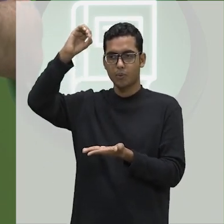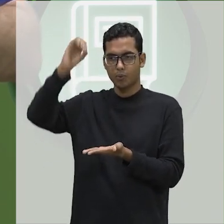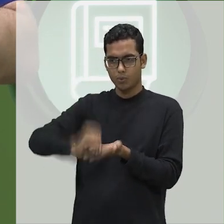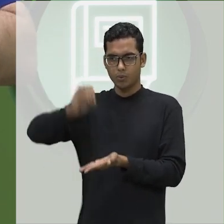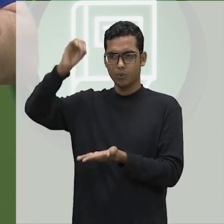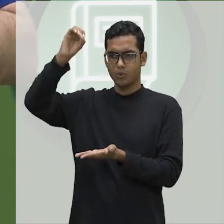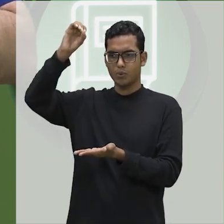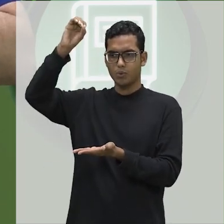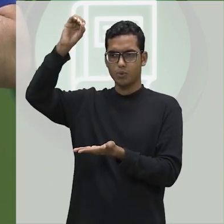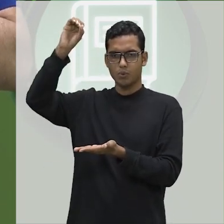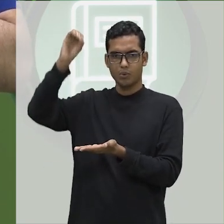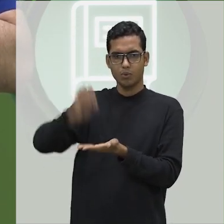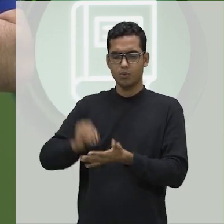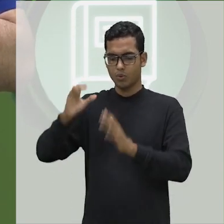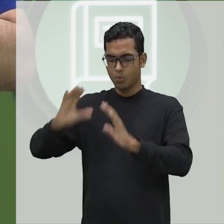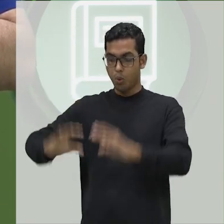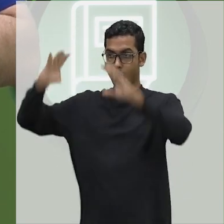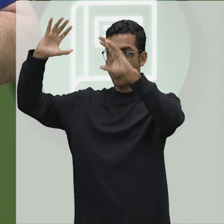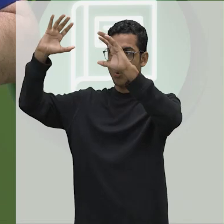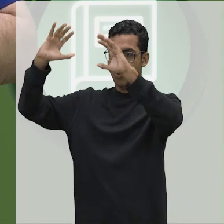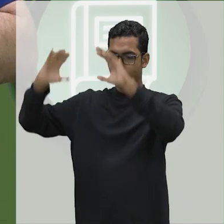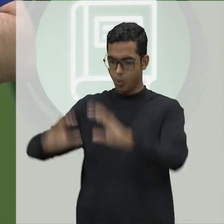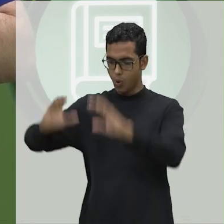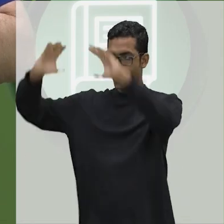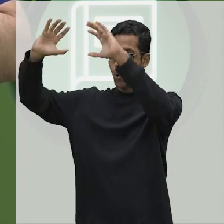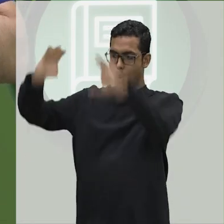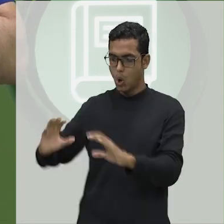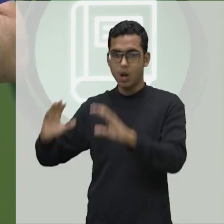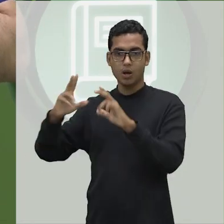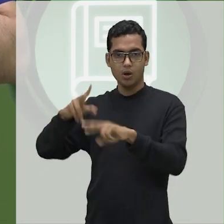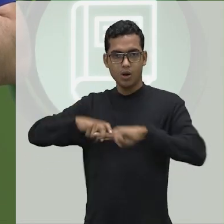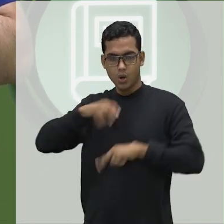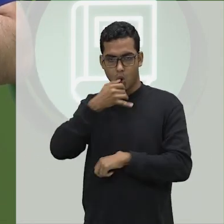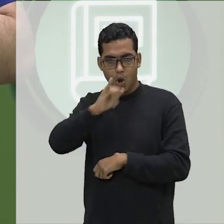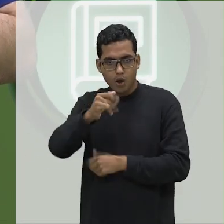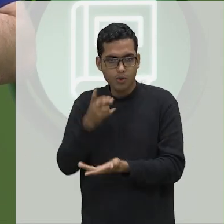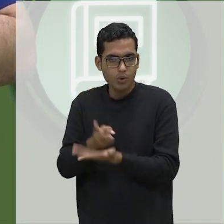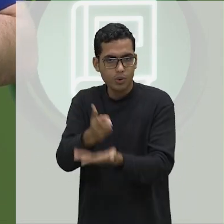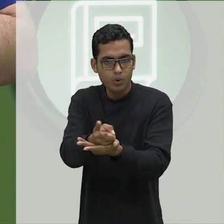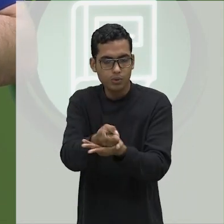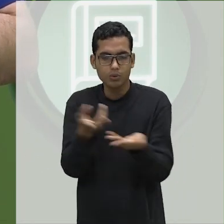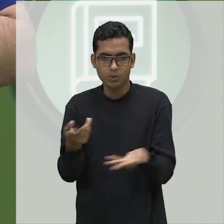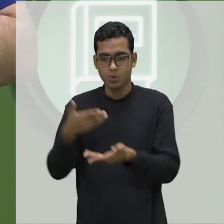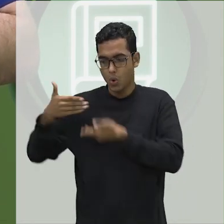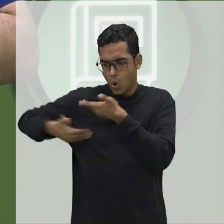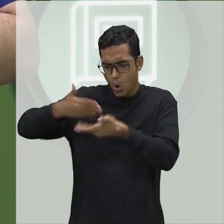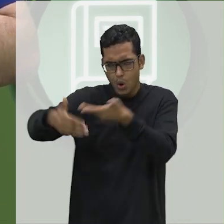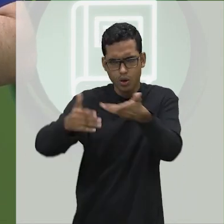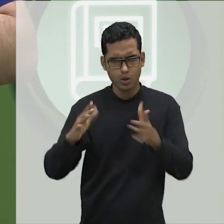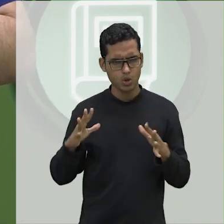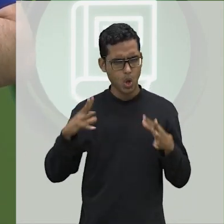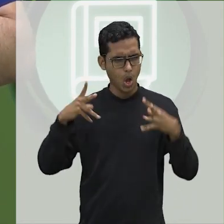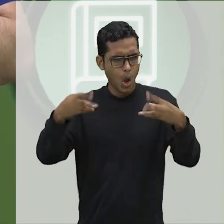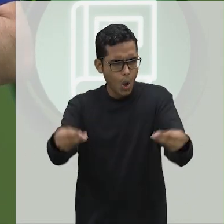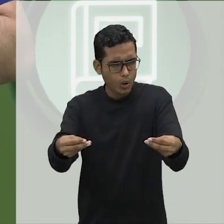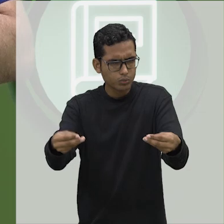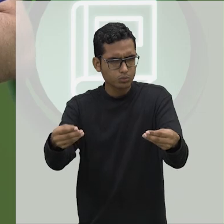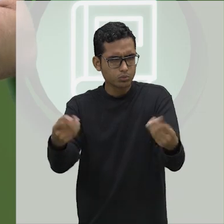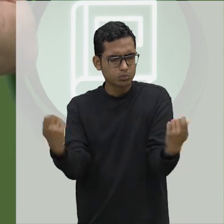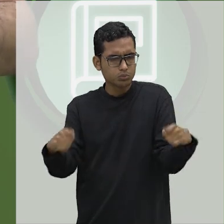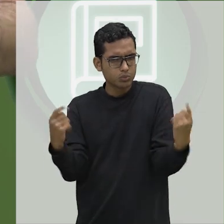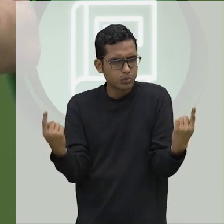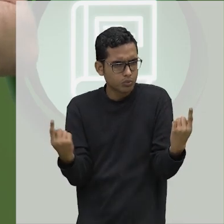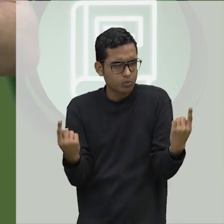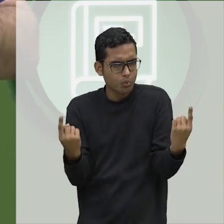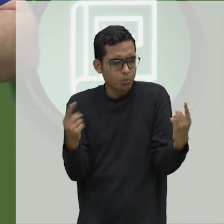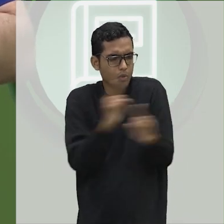Porque a energia, ela se conserva. Mas veja bem, todos os processos, eles são assim, irreversíveis?